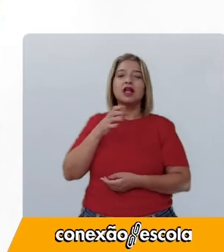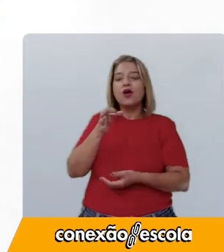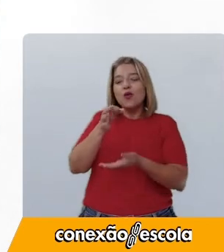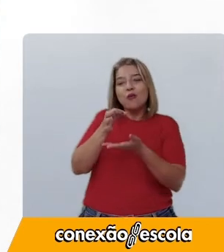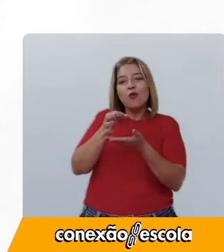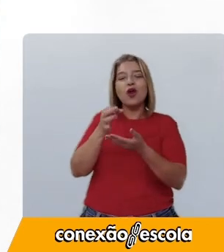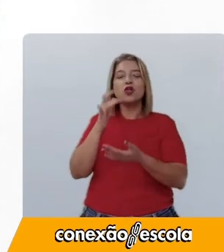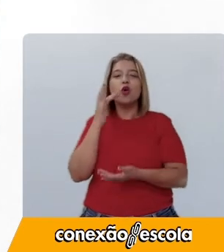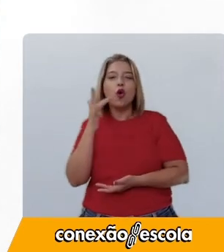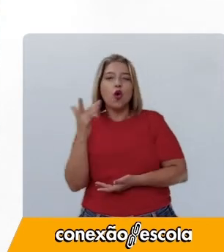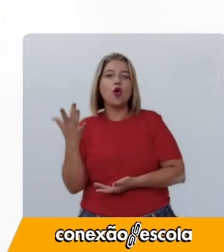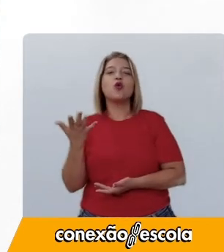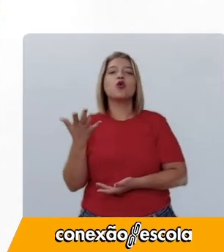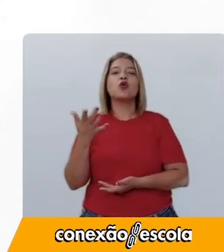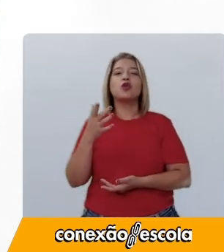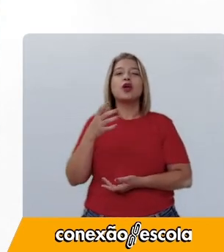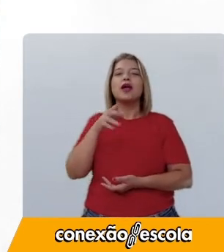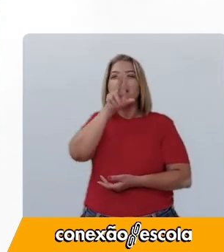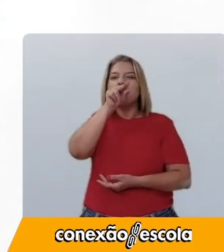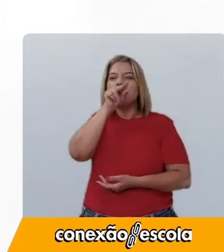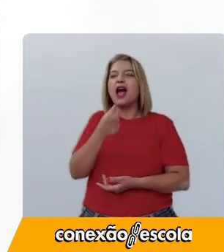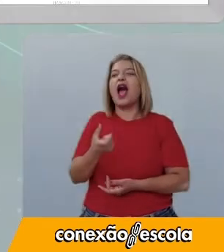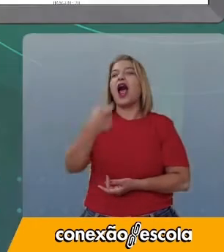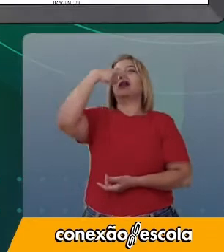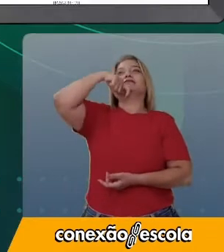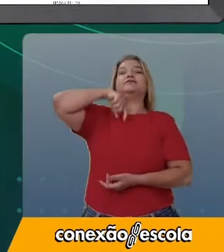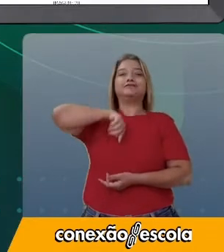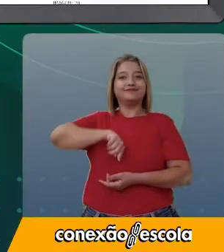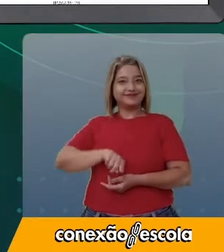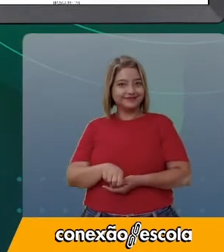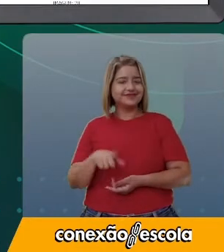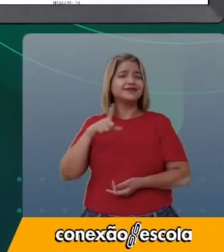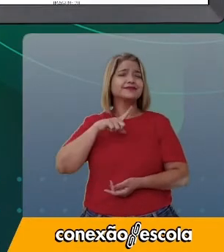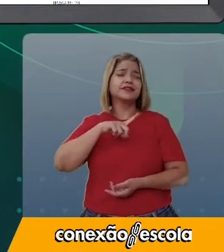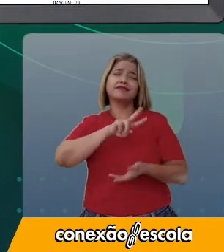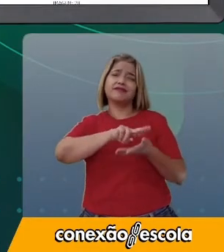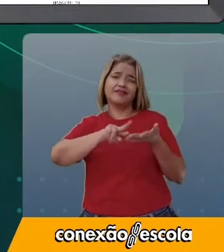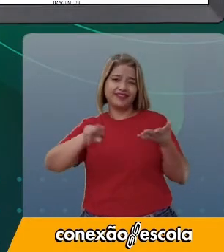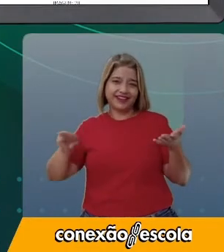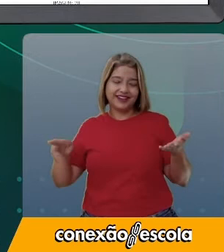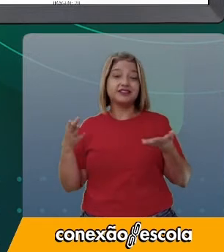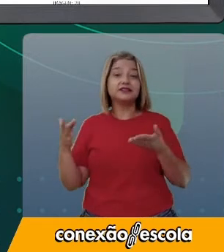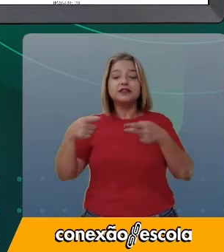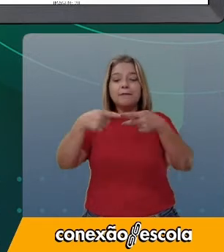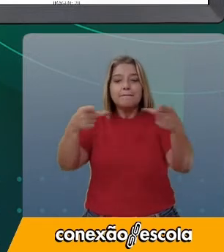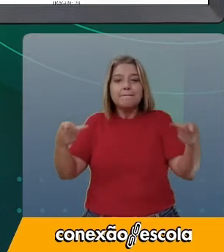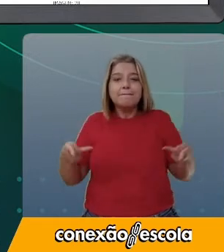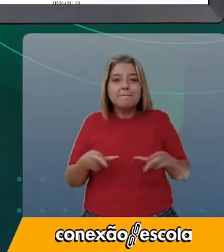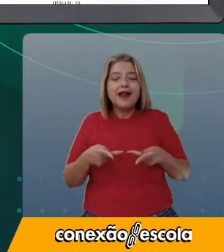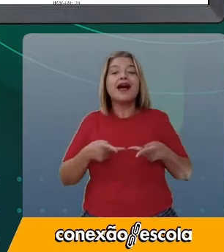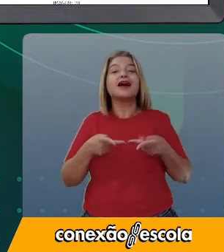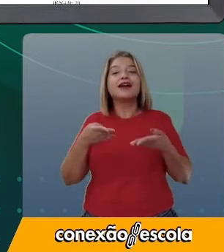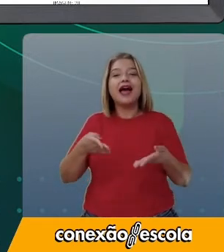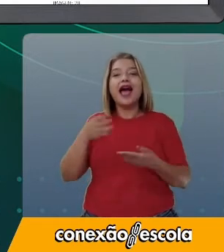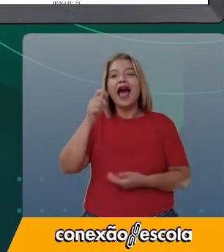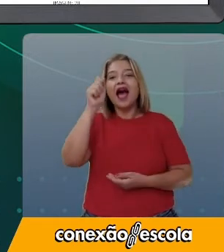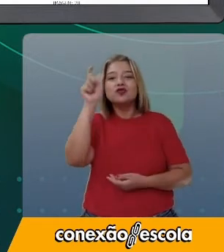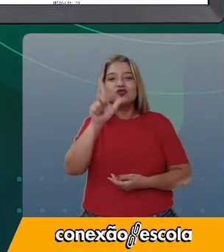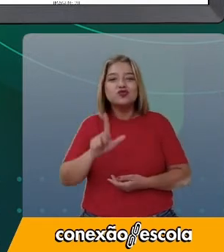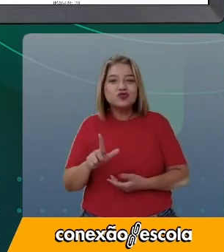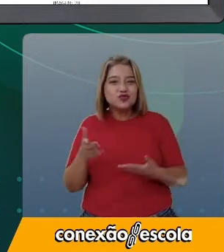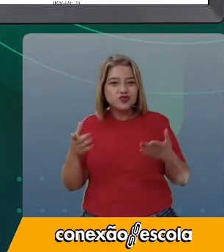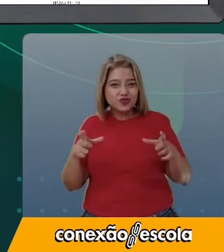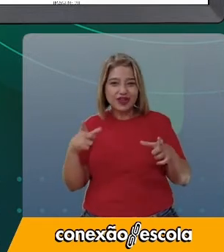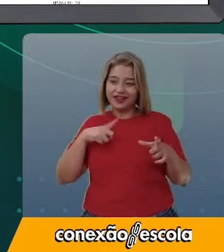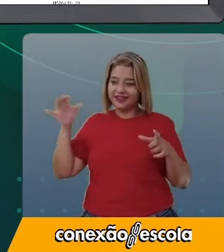ouro que o pato engoliu. Tem uns contos muito legais. O prato azul pombinho.